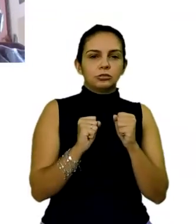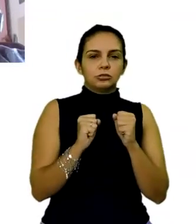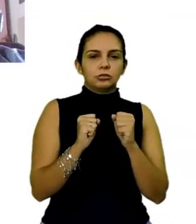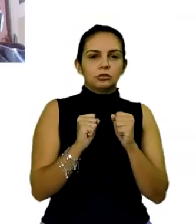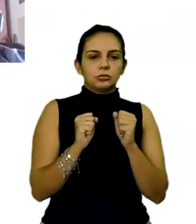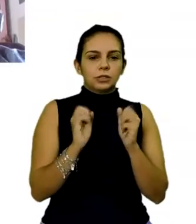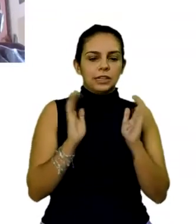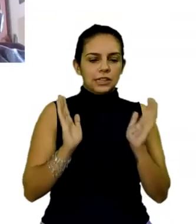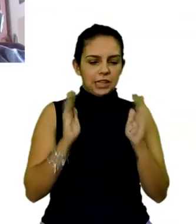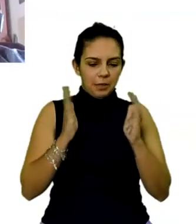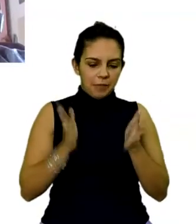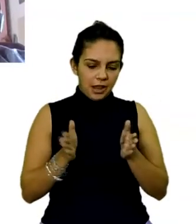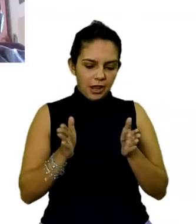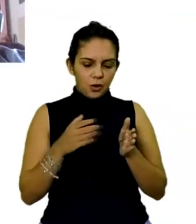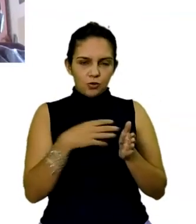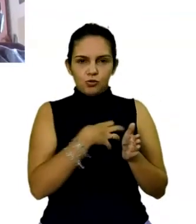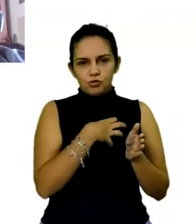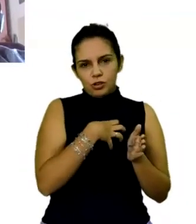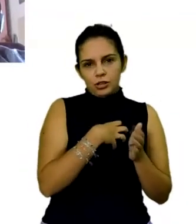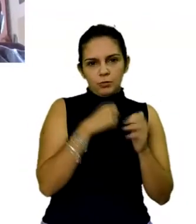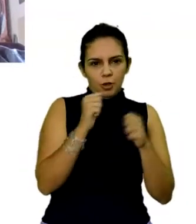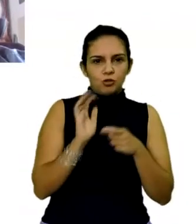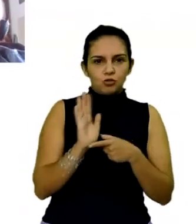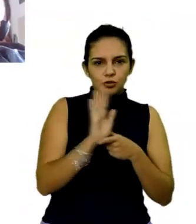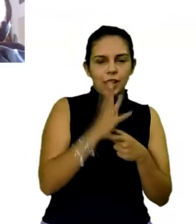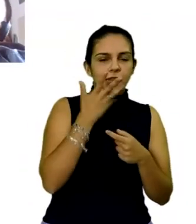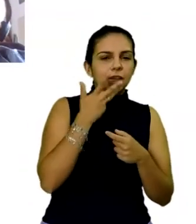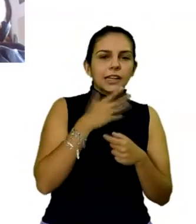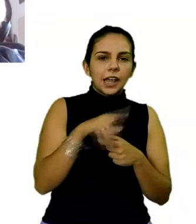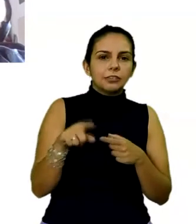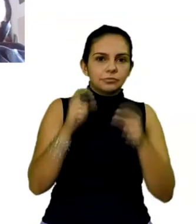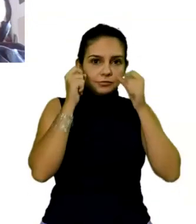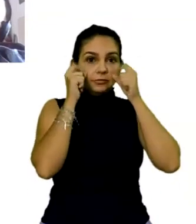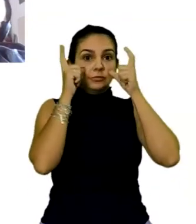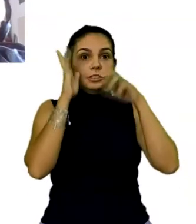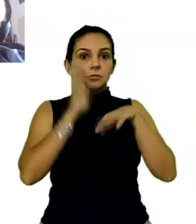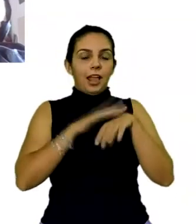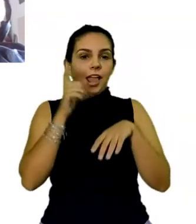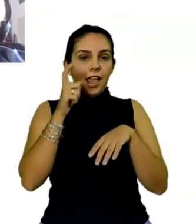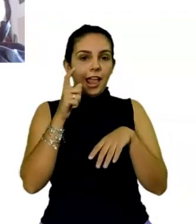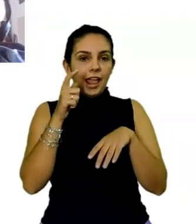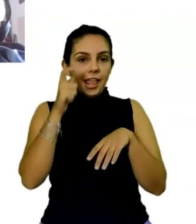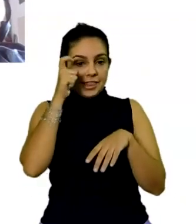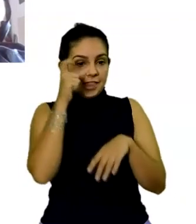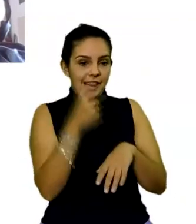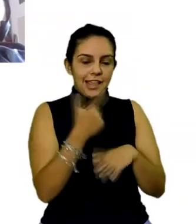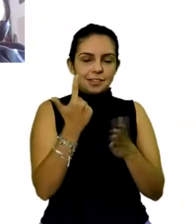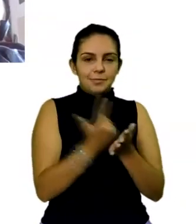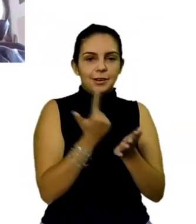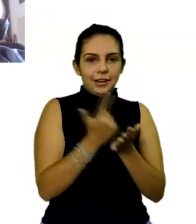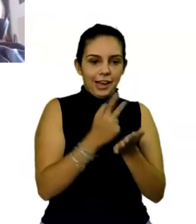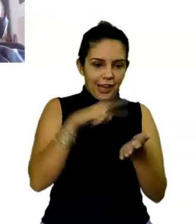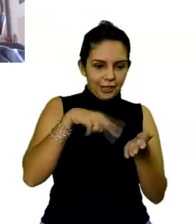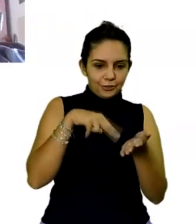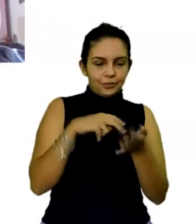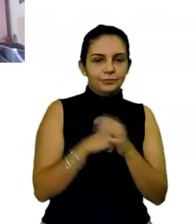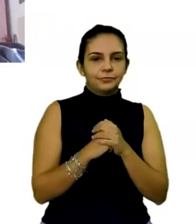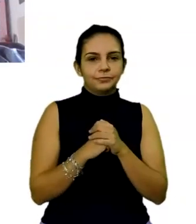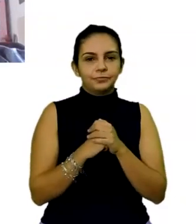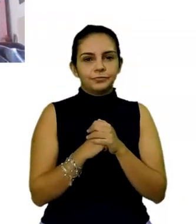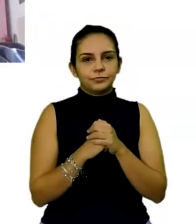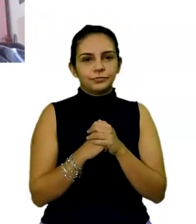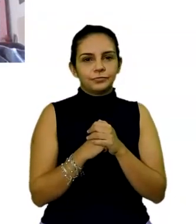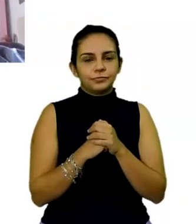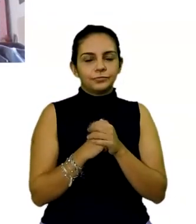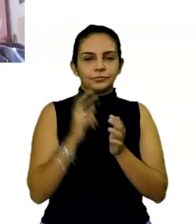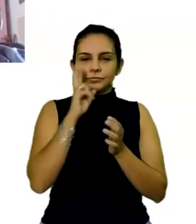vezes, o tamanho, o jeito que é feito, ele pode ajudar a criança a despertar ainda mais o interesse pela leitura? Não, eu acho